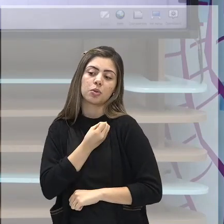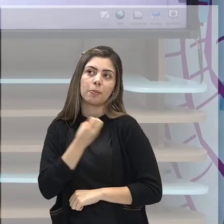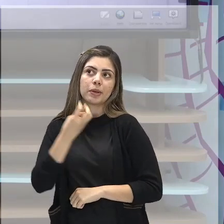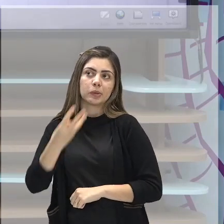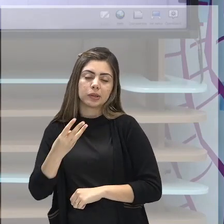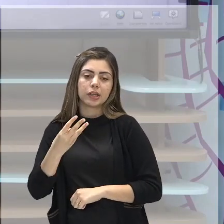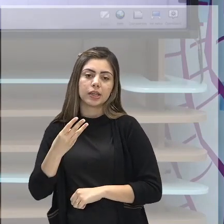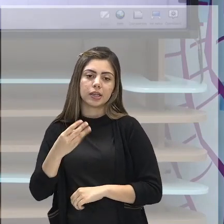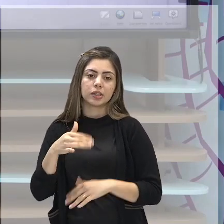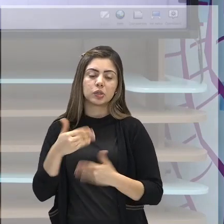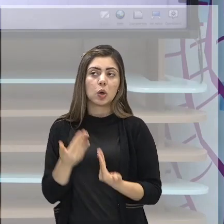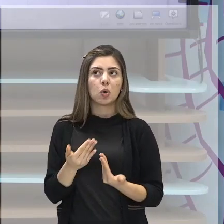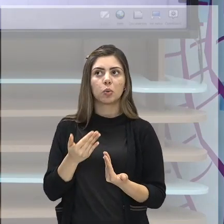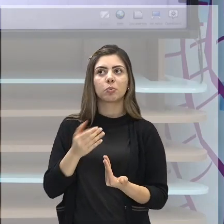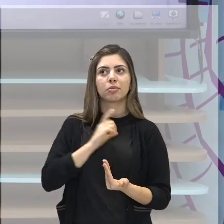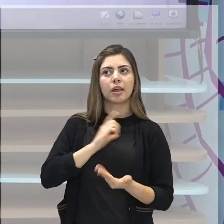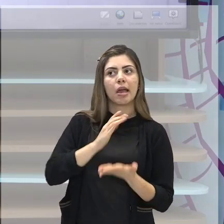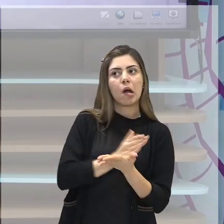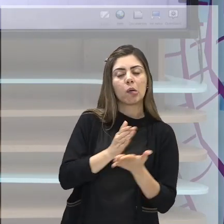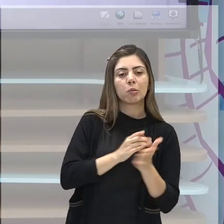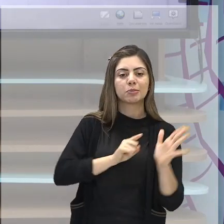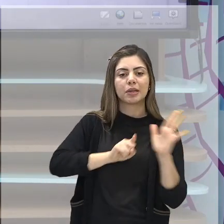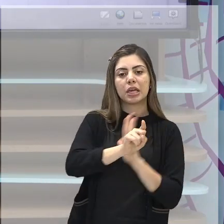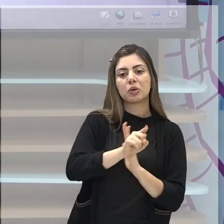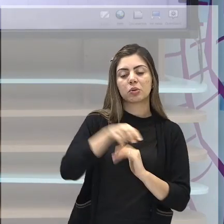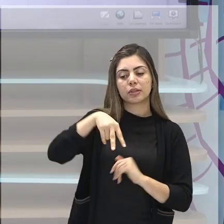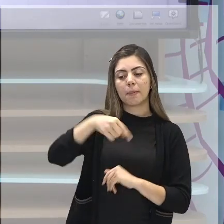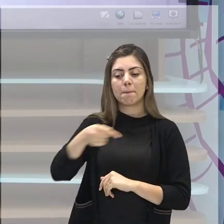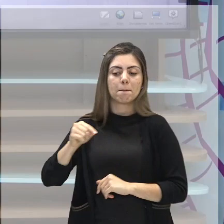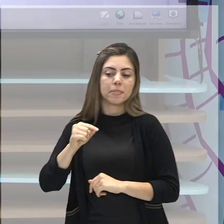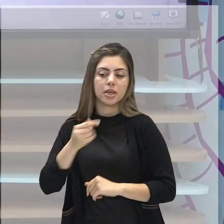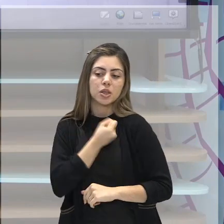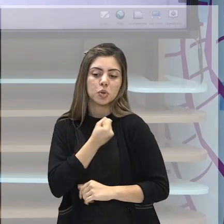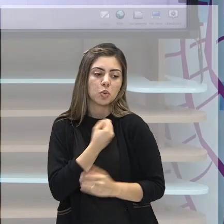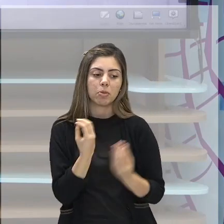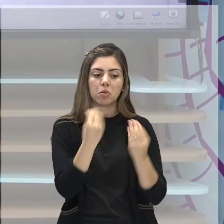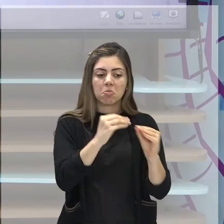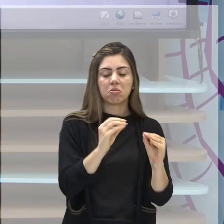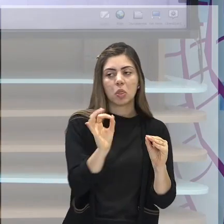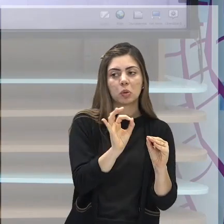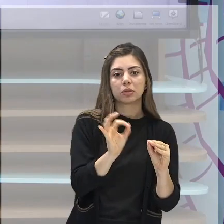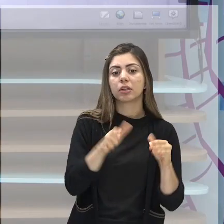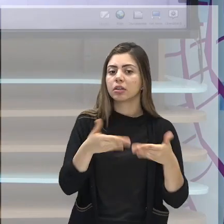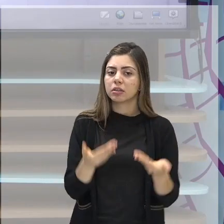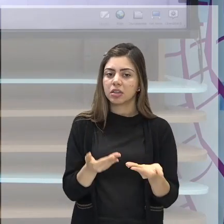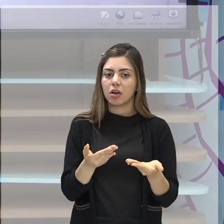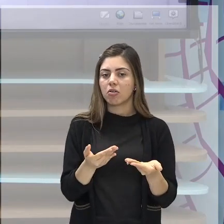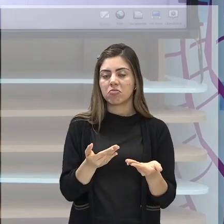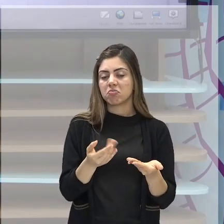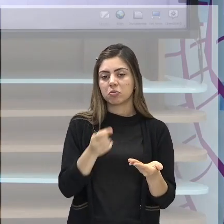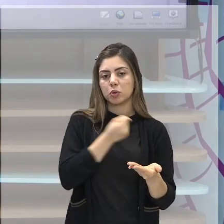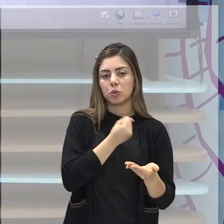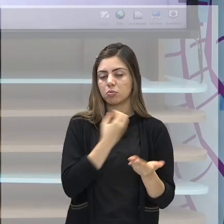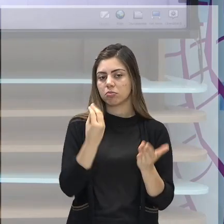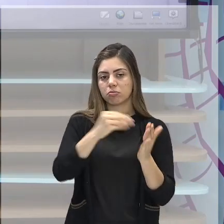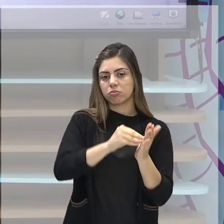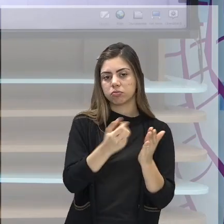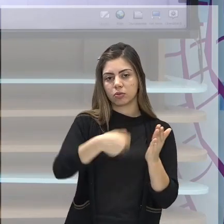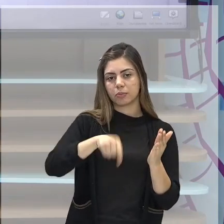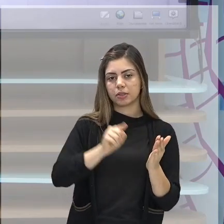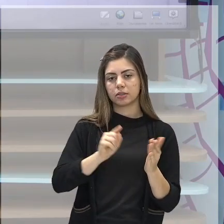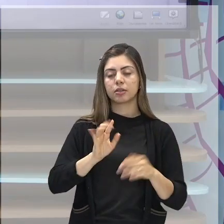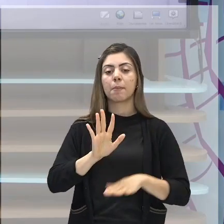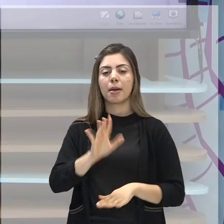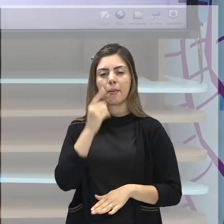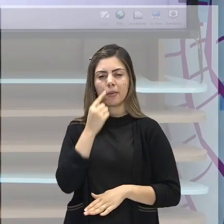problemas que não vão dizer nada. Se não disser nada, deixa π, não mexe. Certo? Então vamos ver quais são os elementos que eu